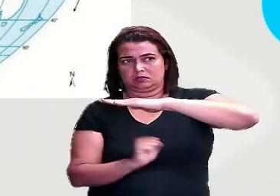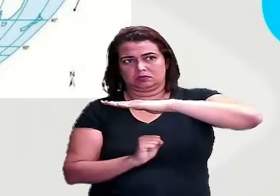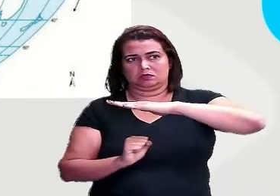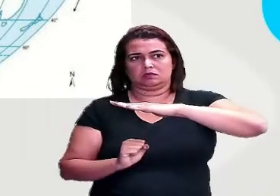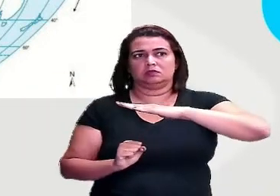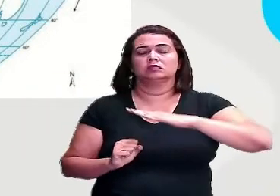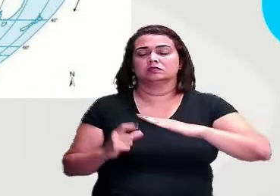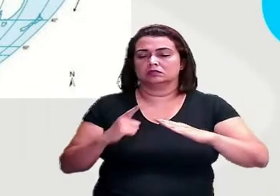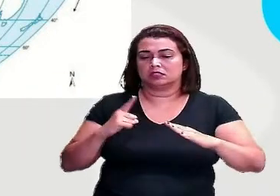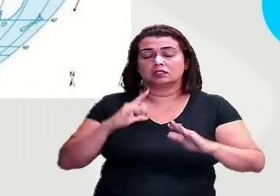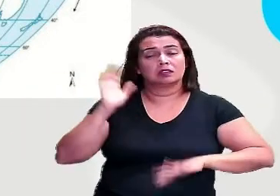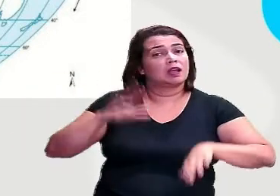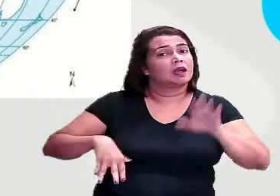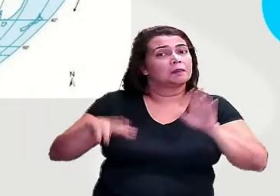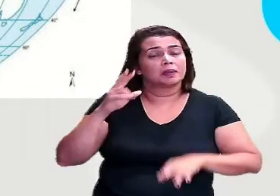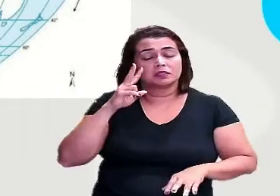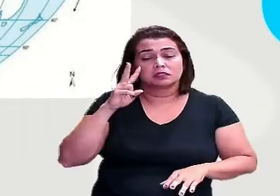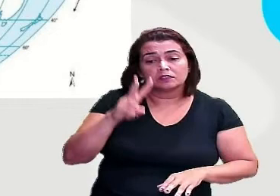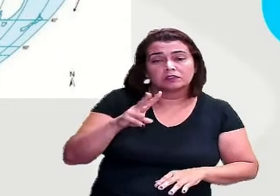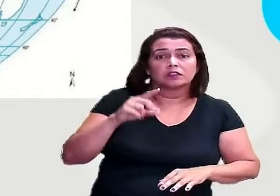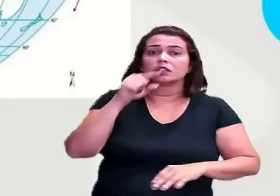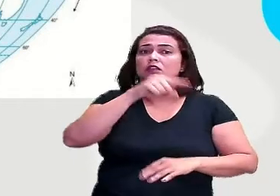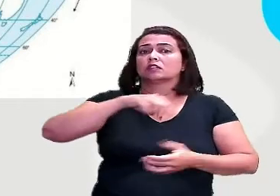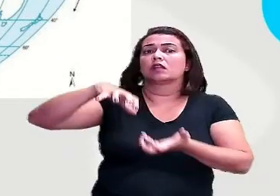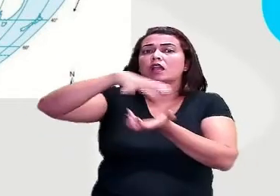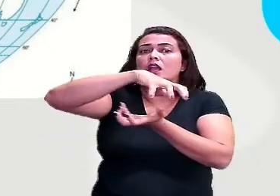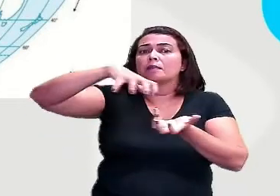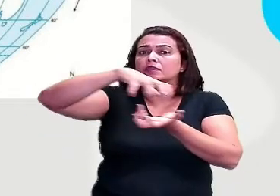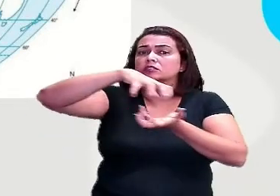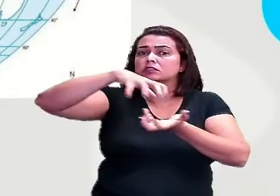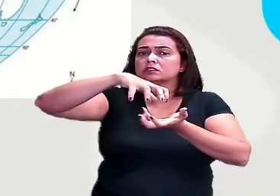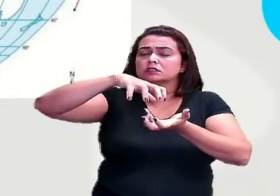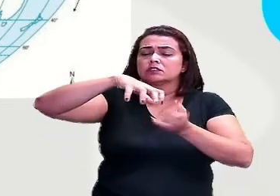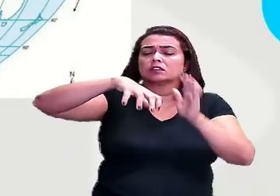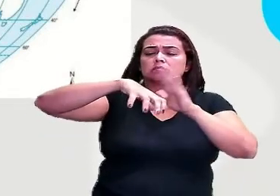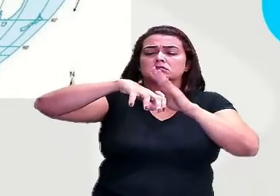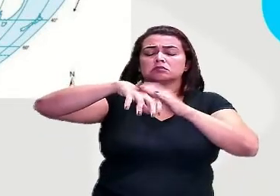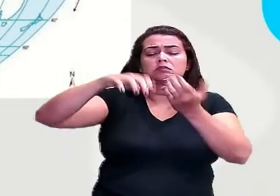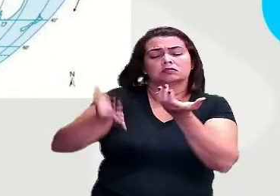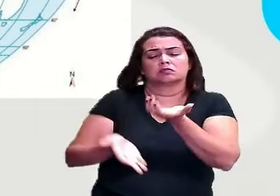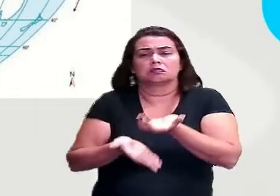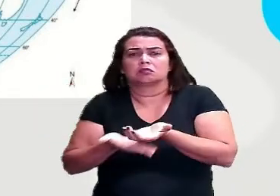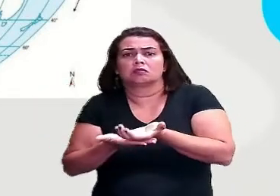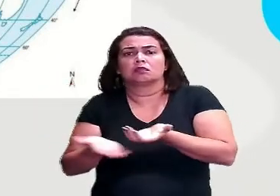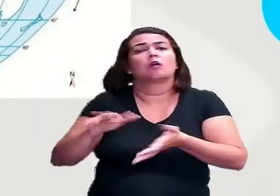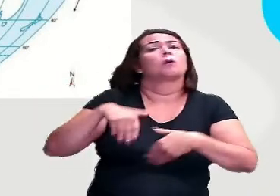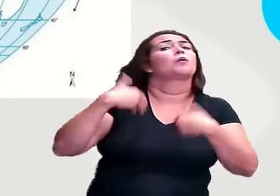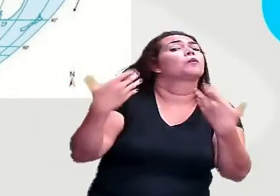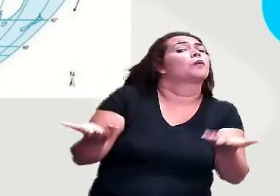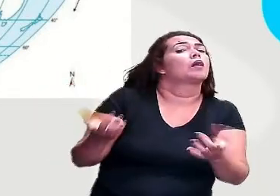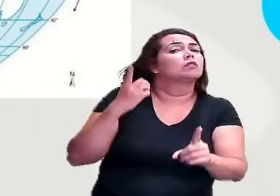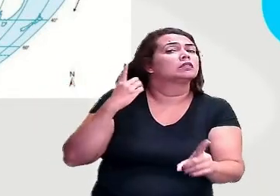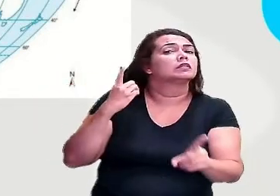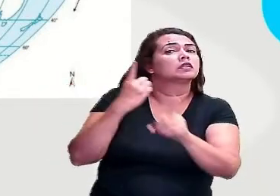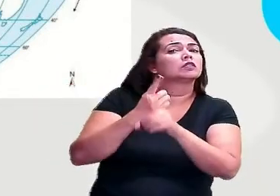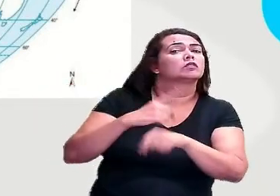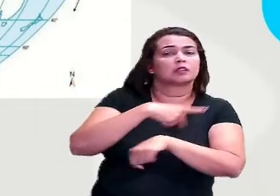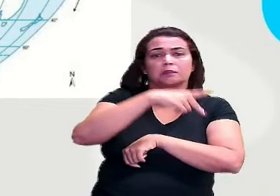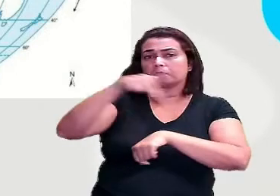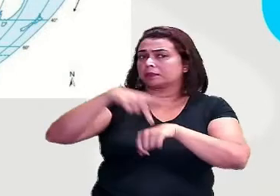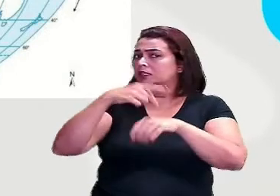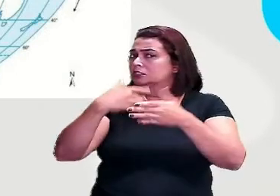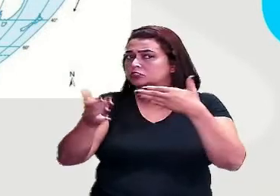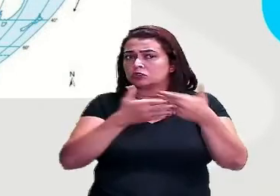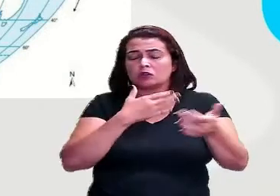a referência vai depender qual hemisfério você quer localizar, e se refere quando quer localizar o Brasil, e aí você toma